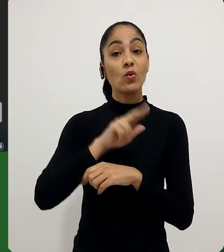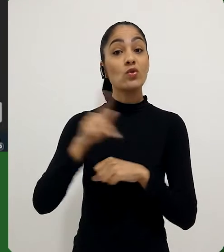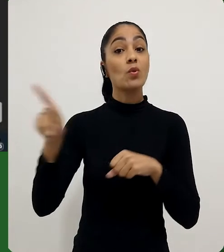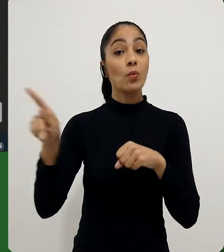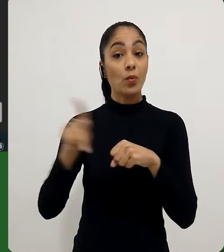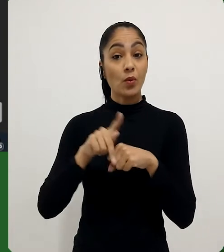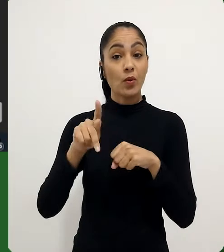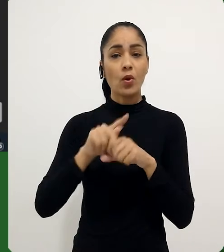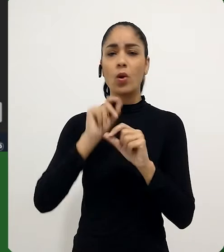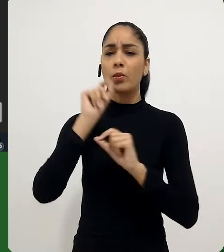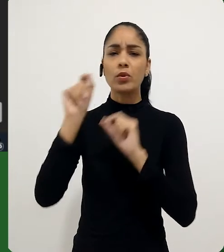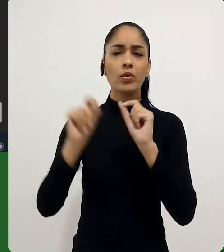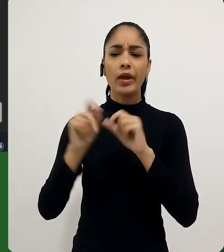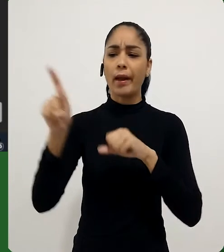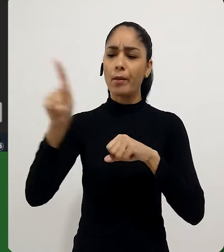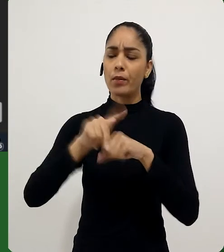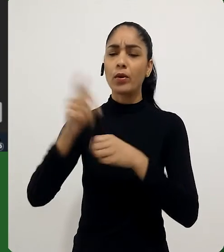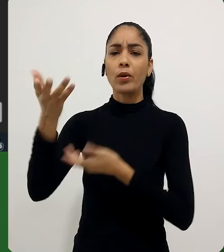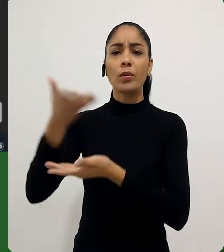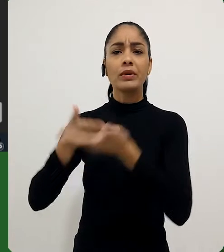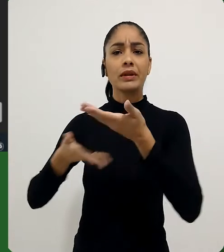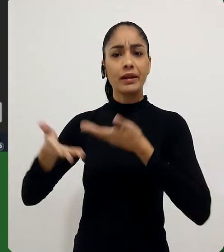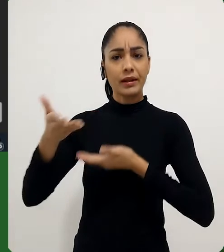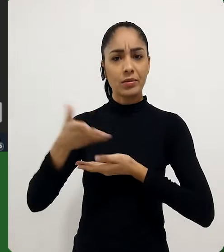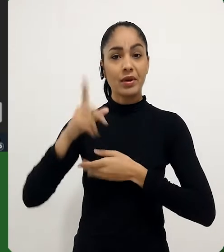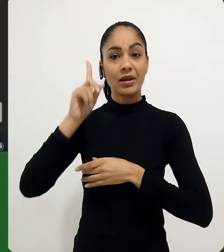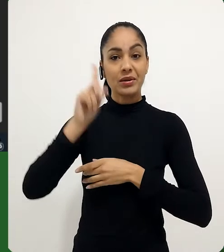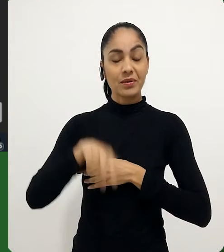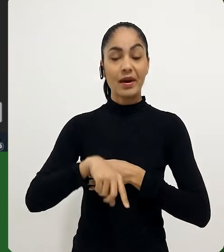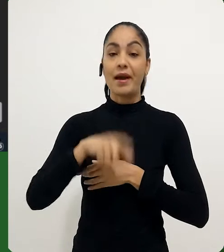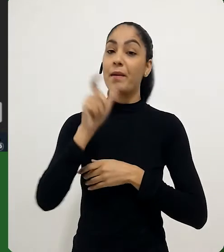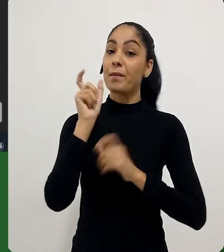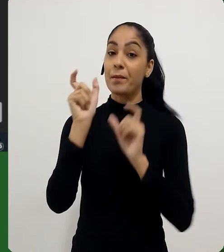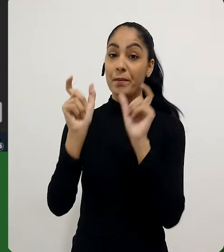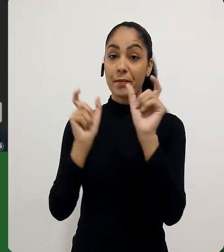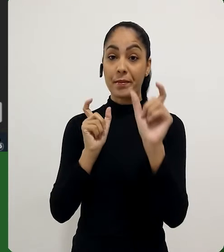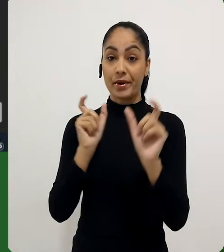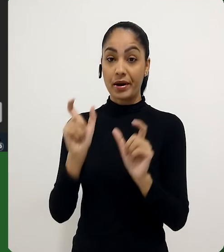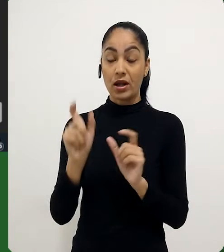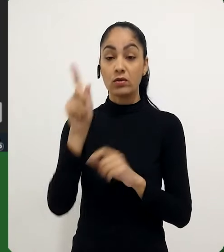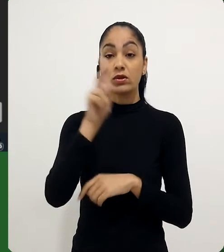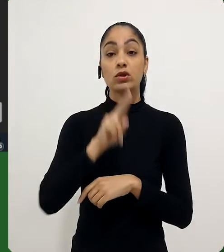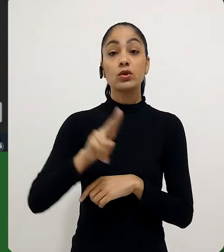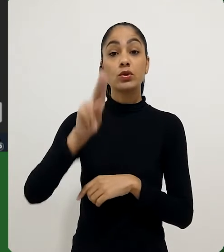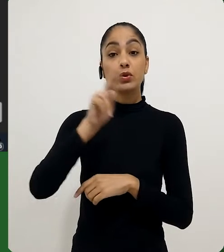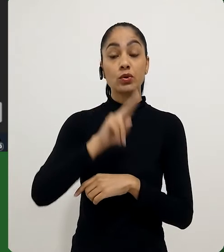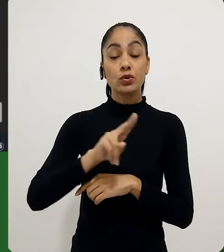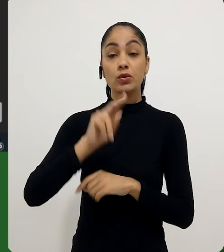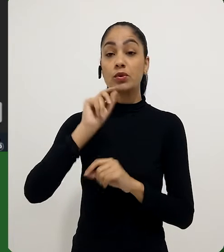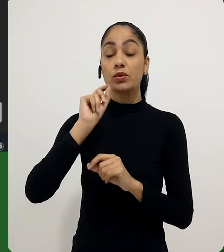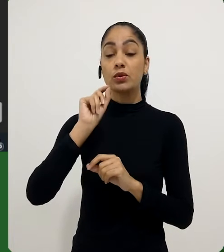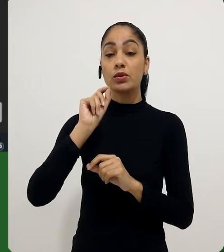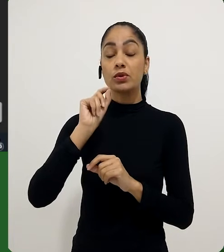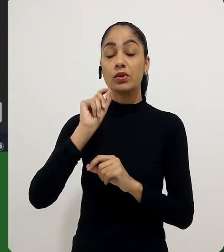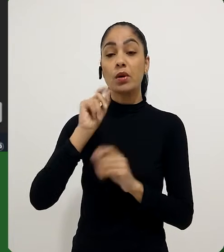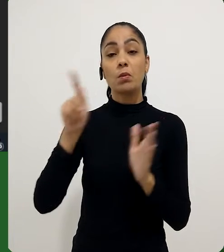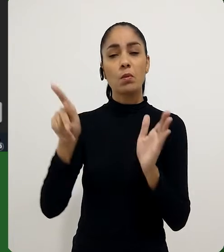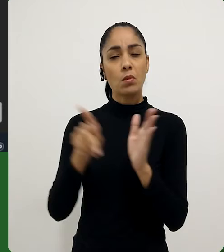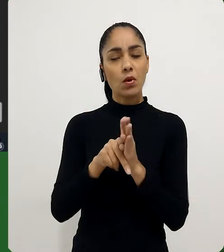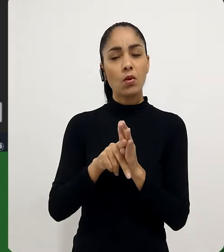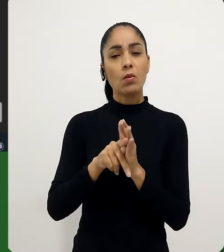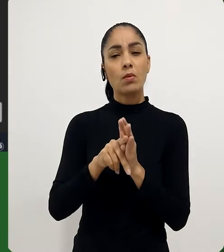Nós temos aí o uso de pronomes de tratamento, né? O que são pronomes de tratamento? São aquelas palavras que